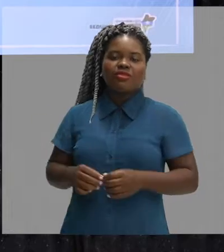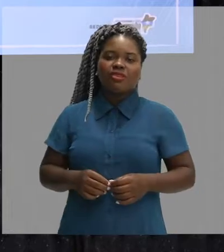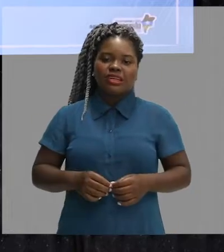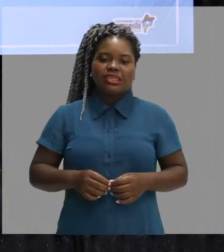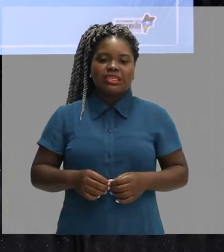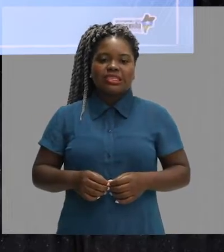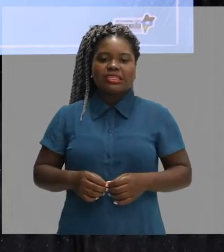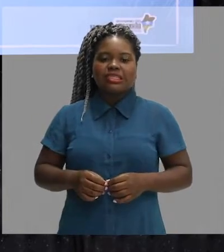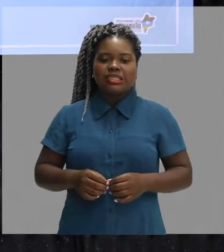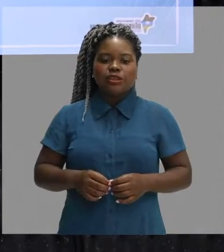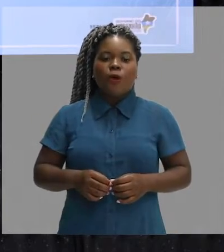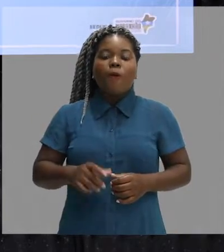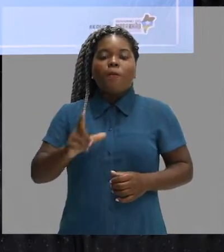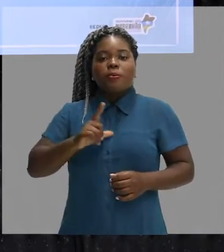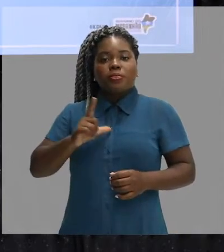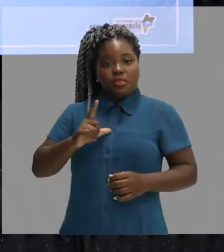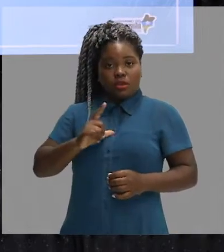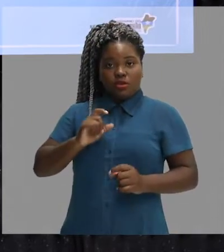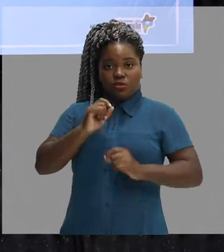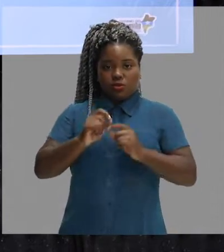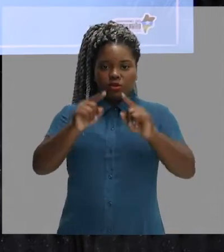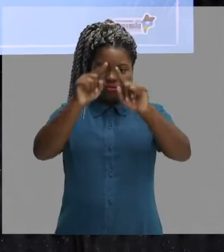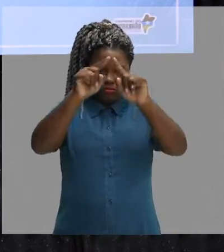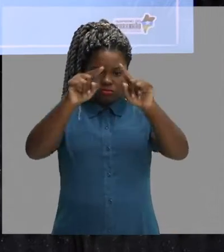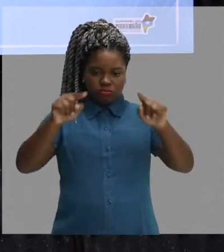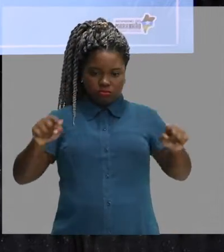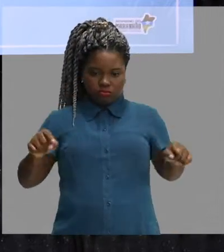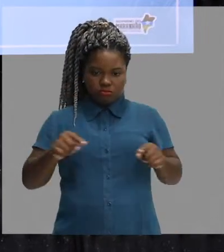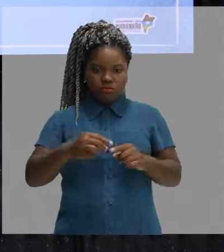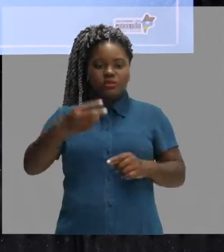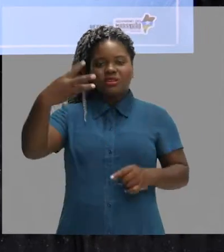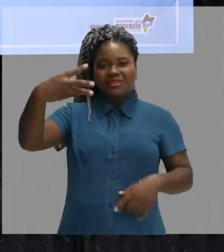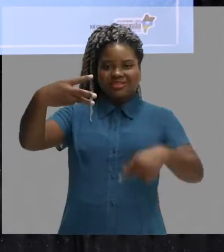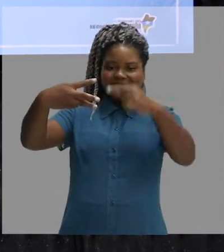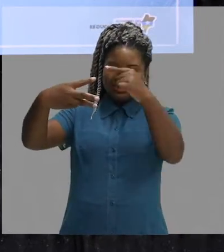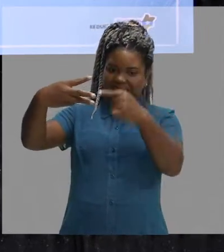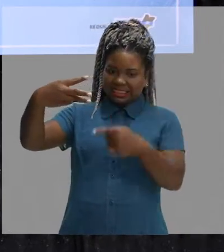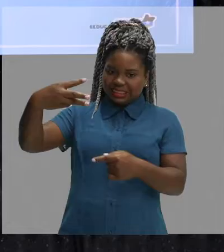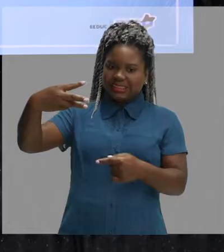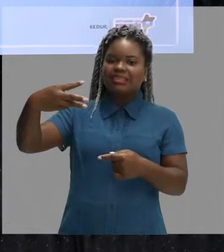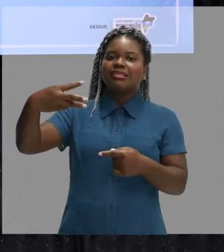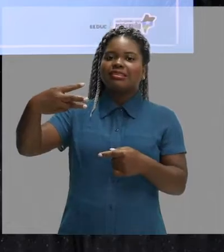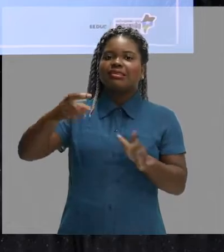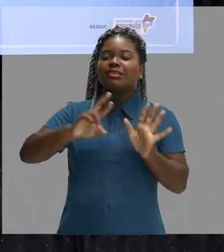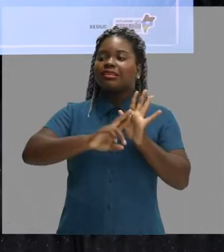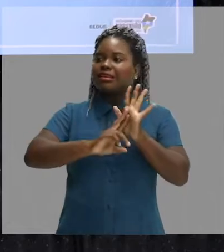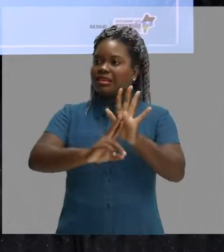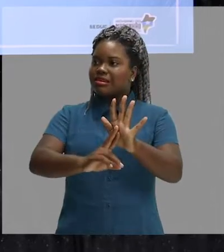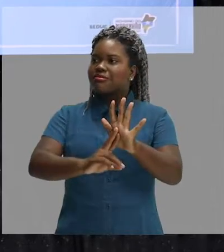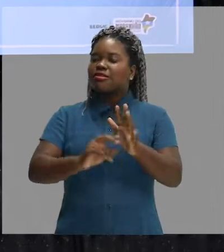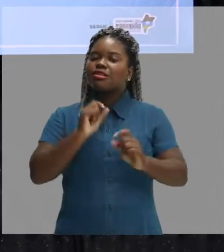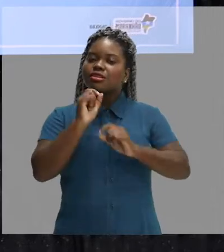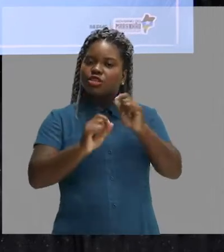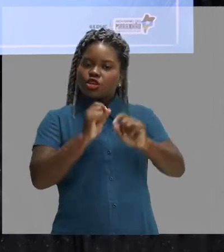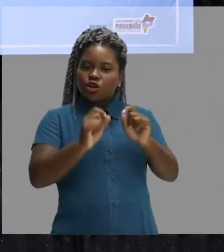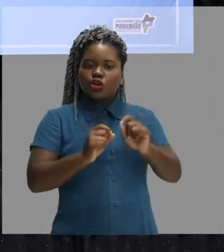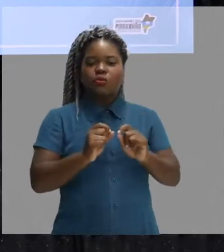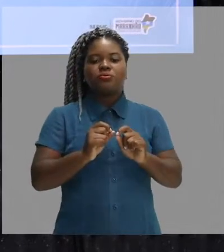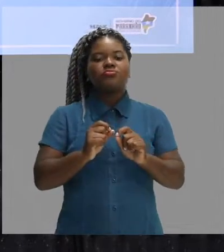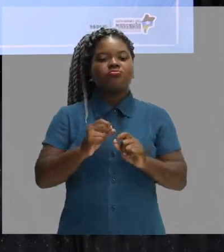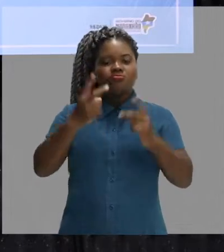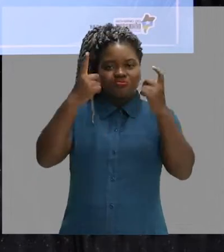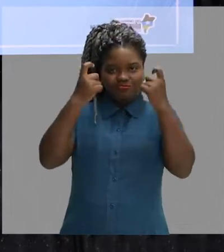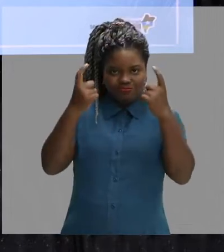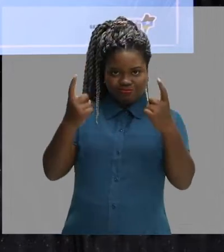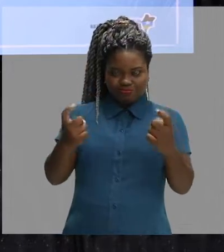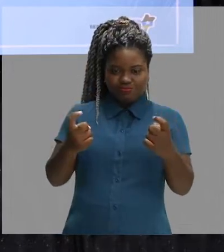Esse triângulo, ele tem aqui 3 partes que representam o que é a violência na sociedade. A